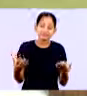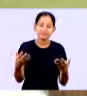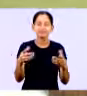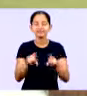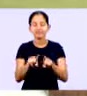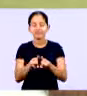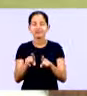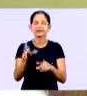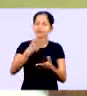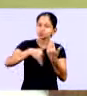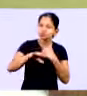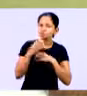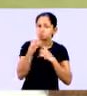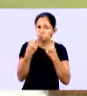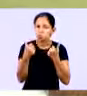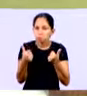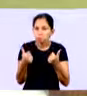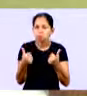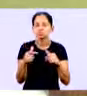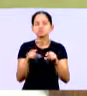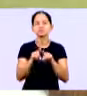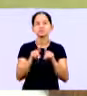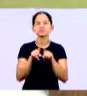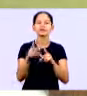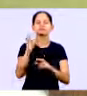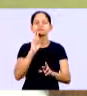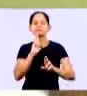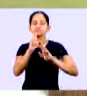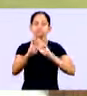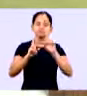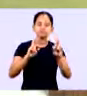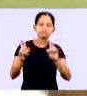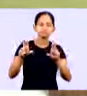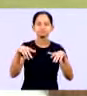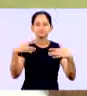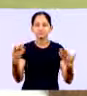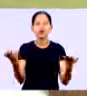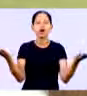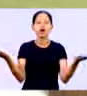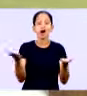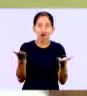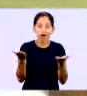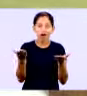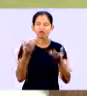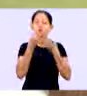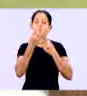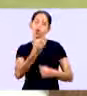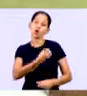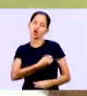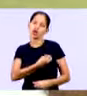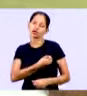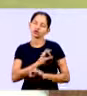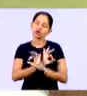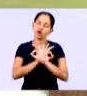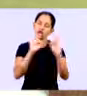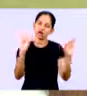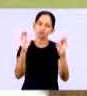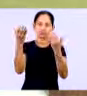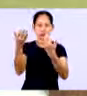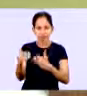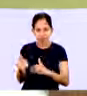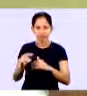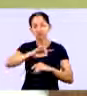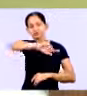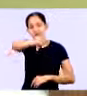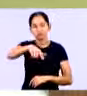aulas foram muito produtivas e a gente vai conseguir responder as questões a contento e sair daqui com uma nota adequada, né, para que